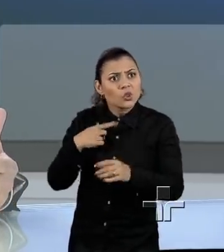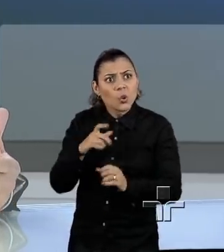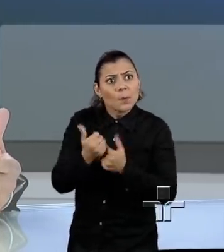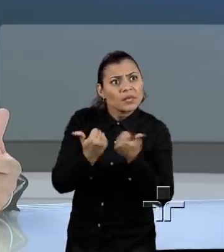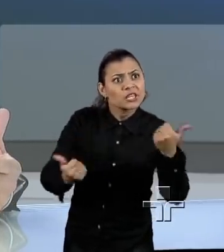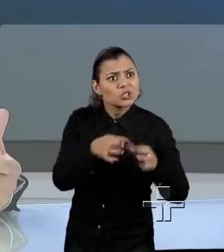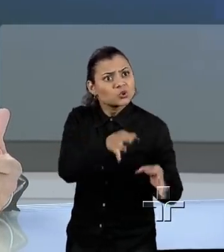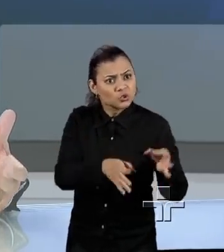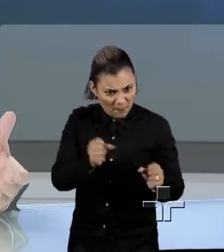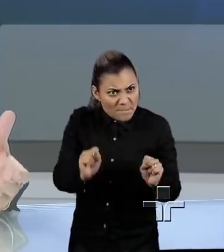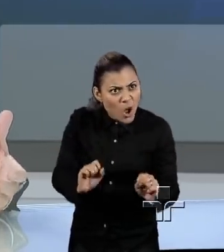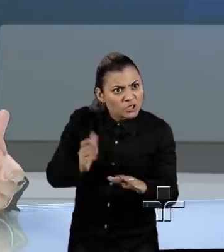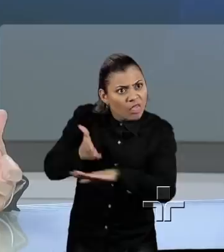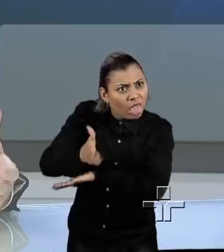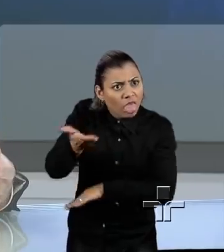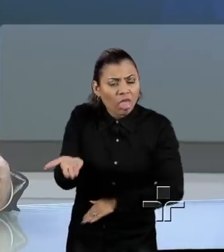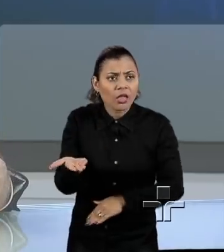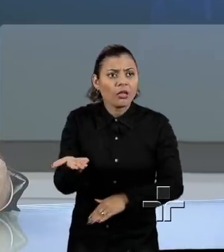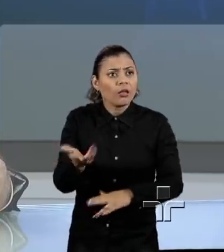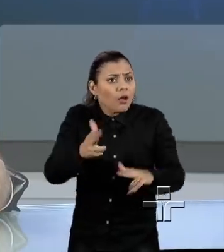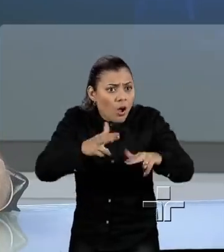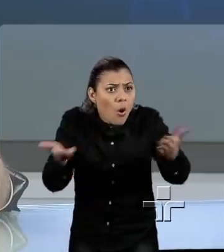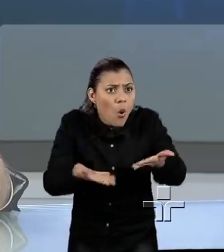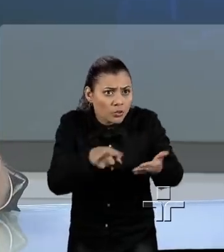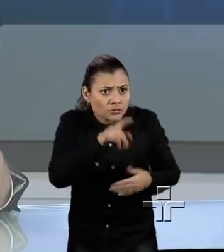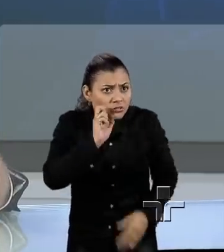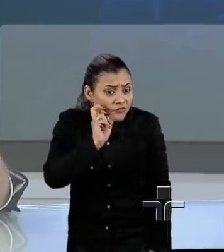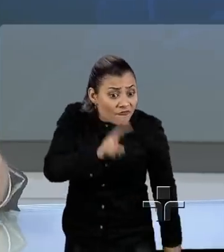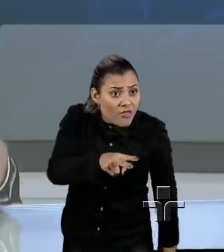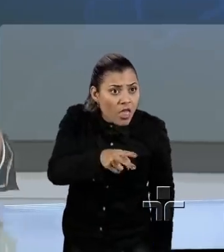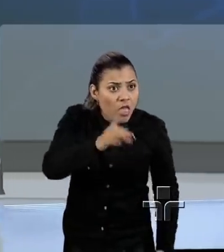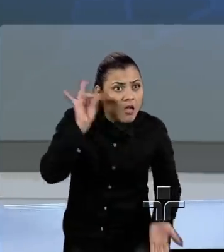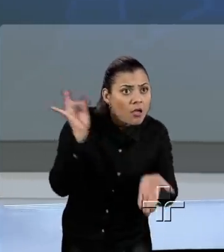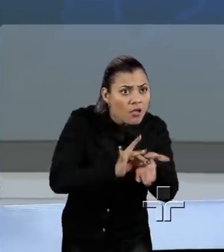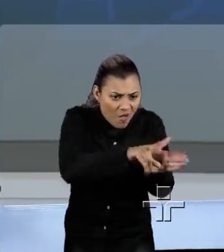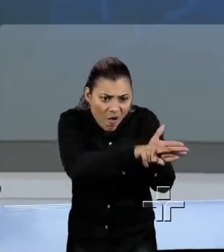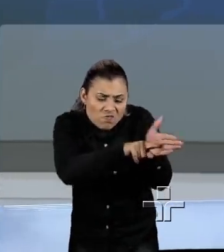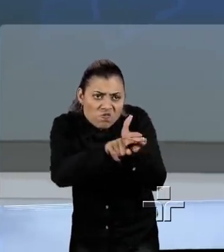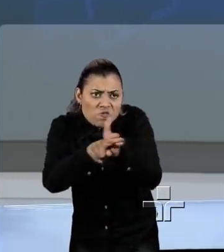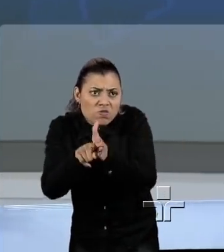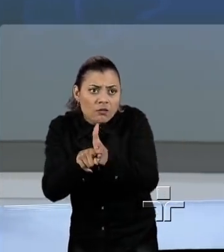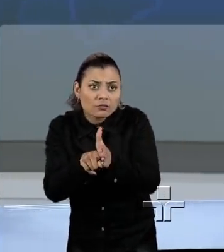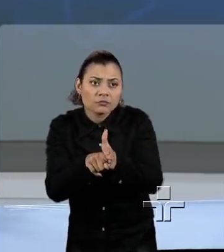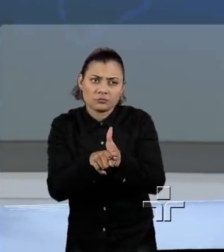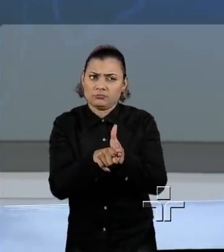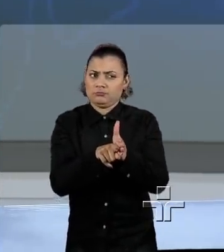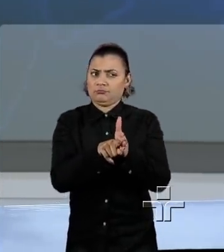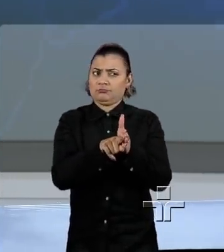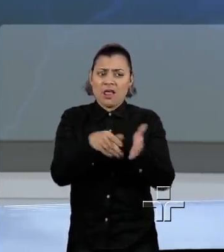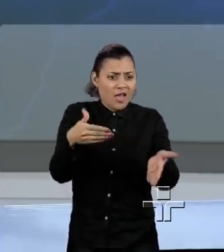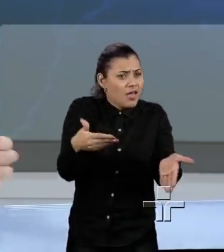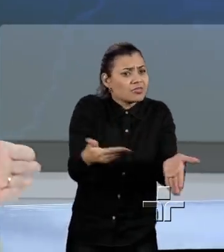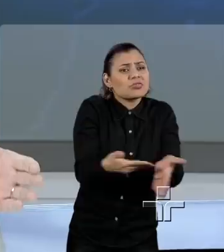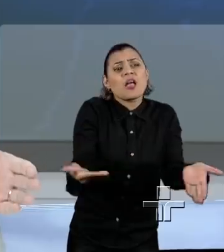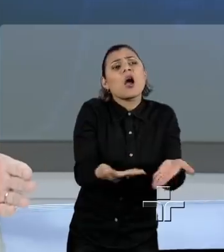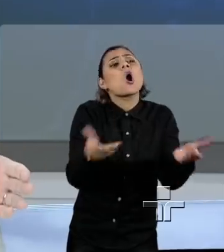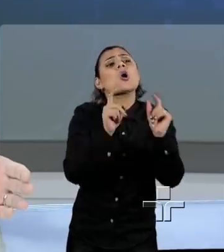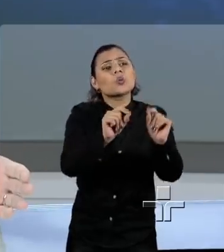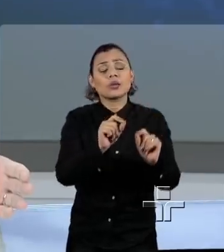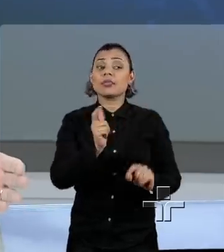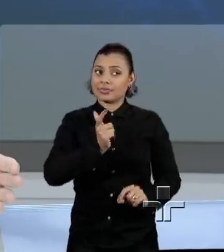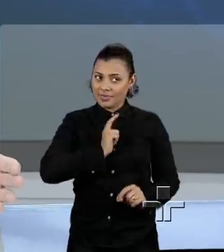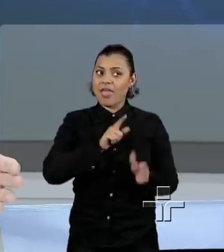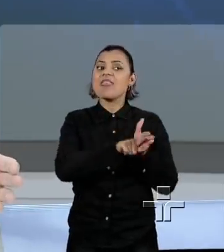da Justiça, e que, de fato, hoje, se você olhar a verdade dessas notícias que estão saindo, ainda até agora, tem alguma coisa a